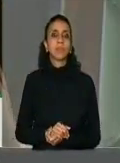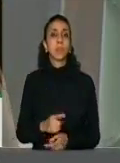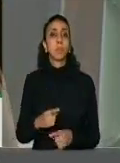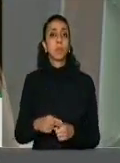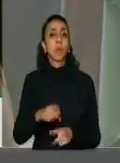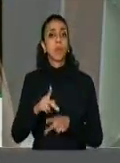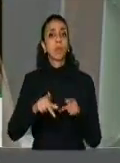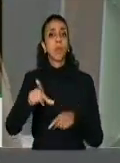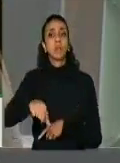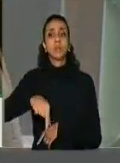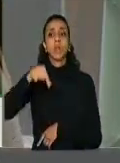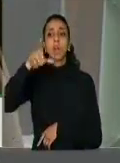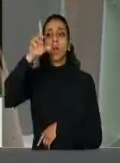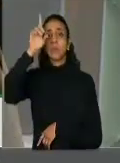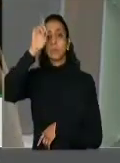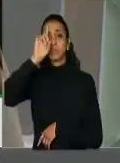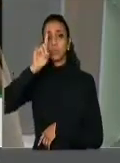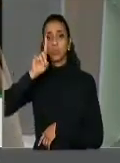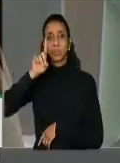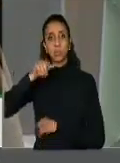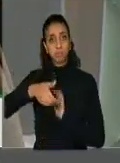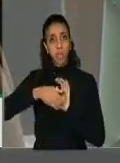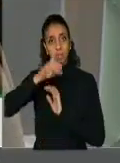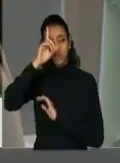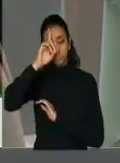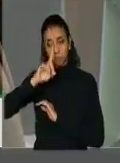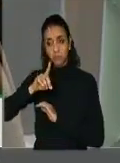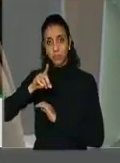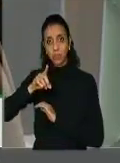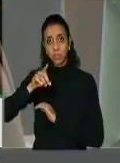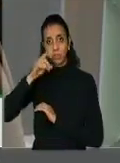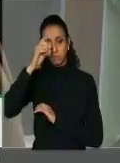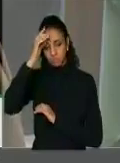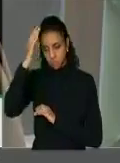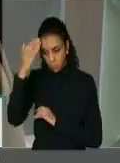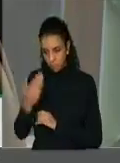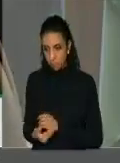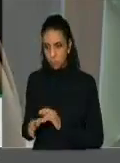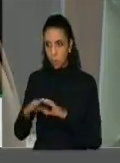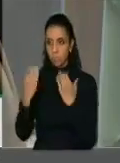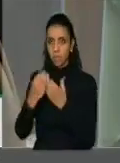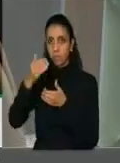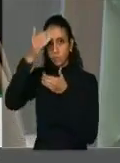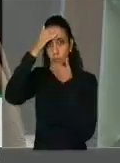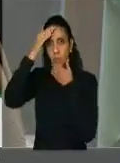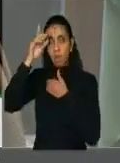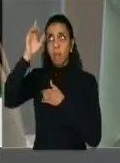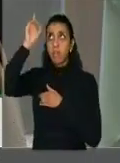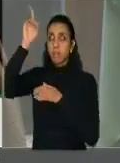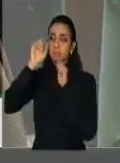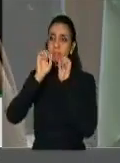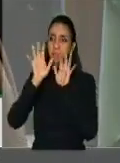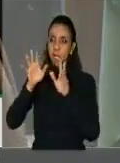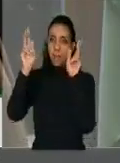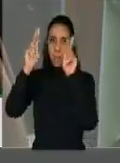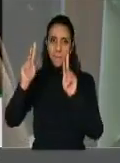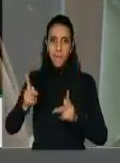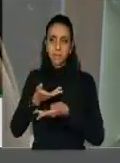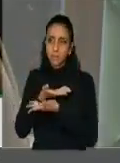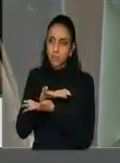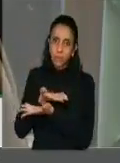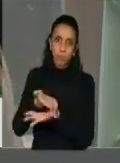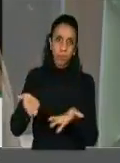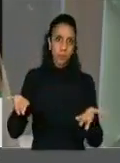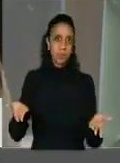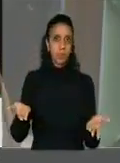dia em nome da comunidade muçulmana. Agradeço a todos os presentes e que a paz e a bênção de Deus esteja com todos vocês.